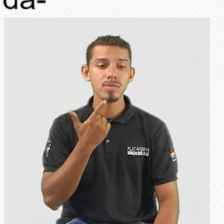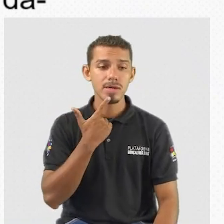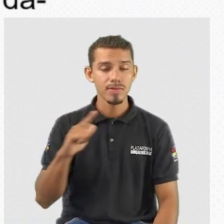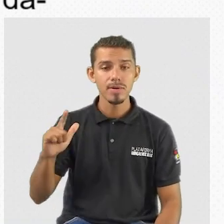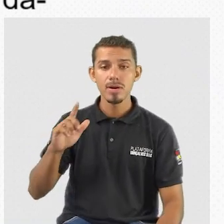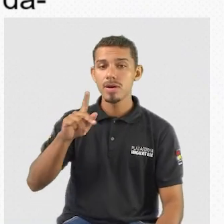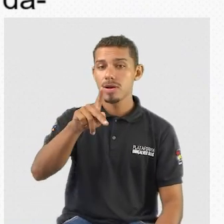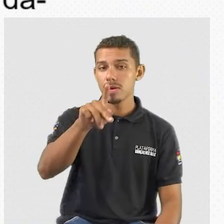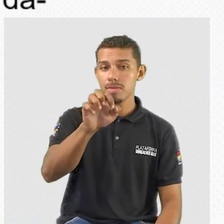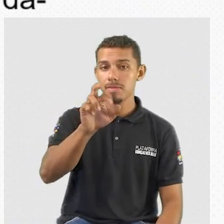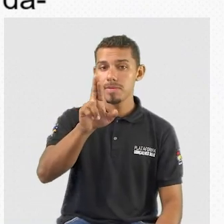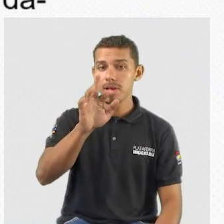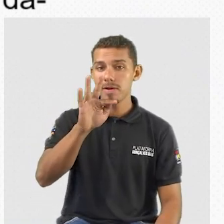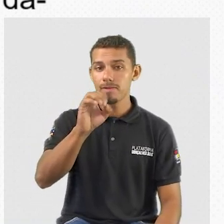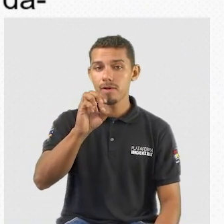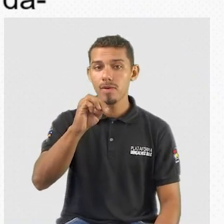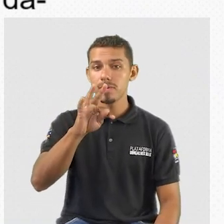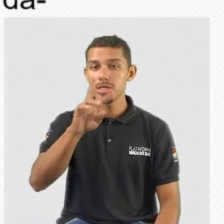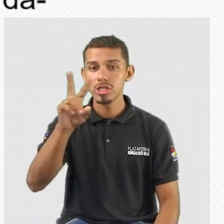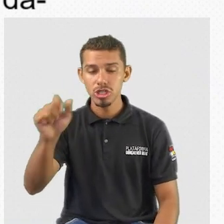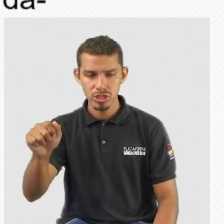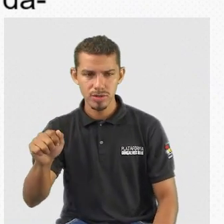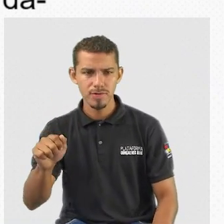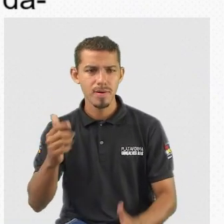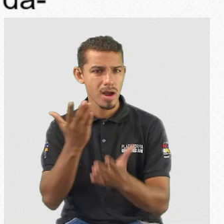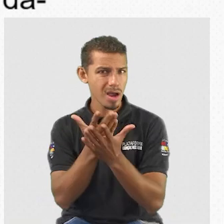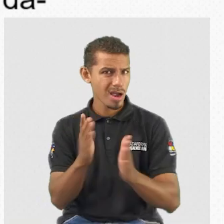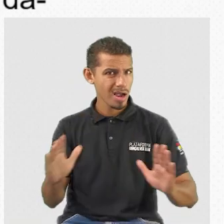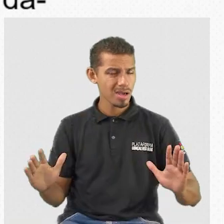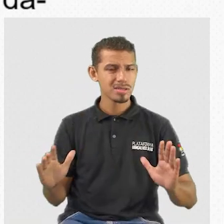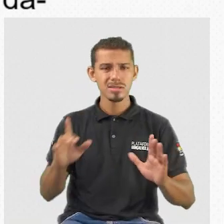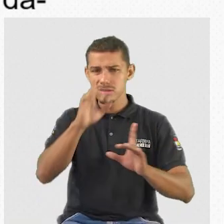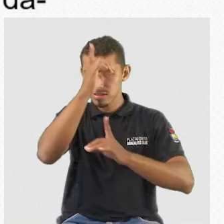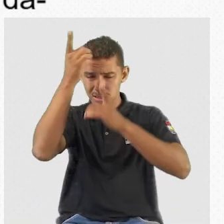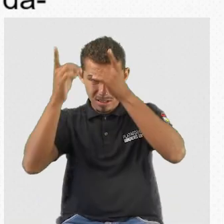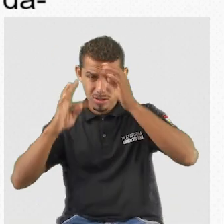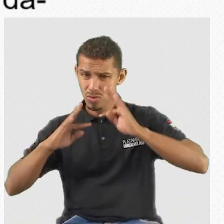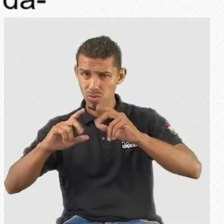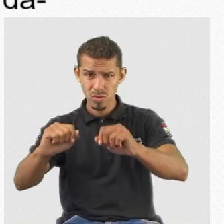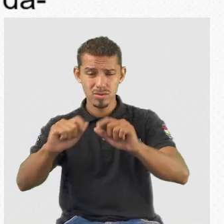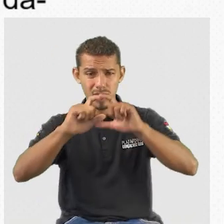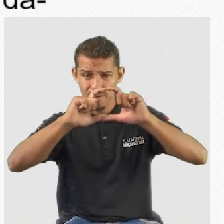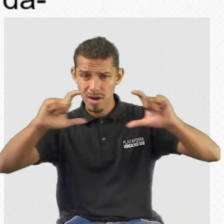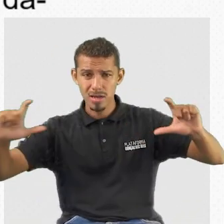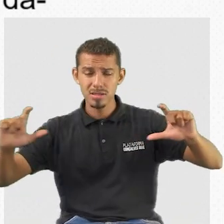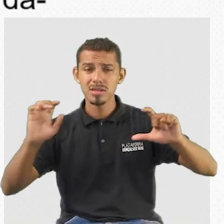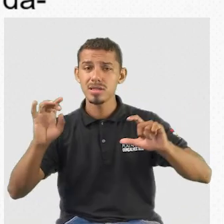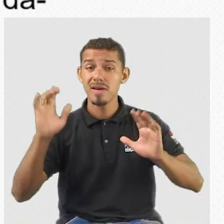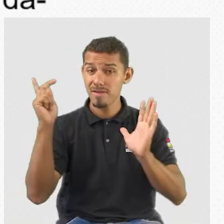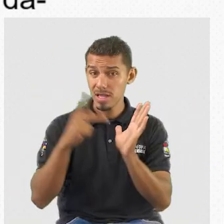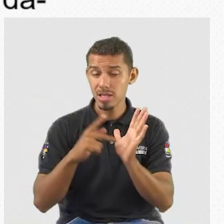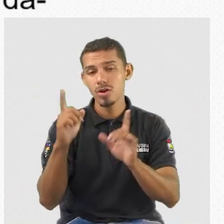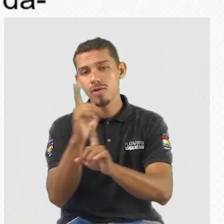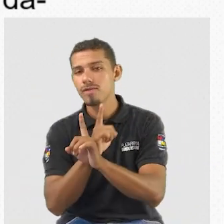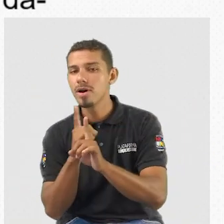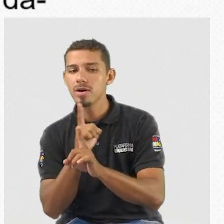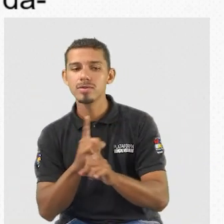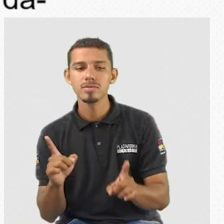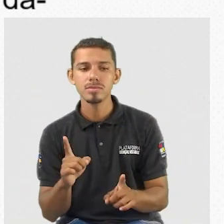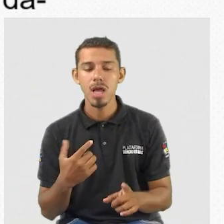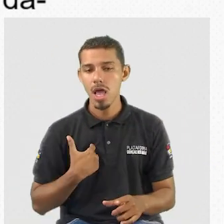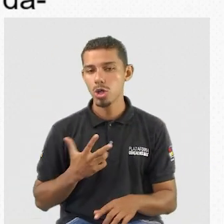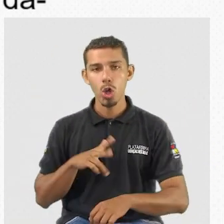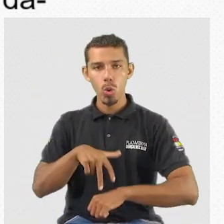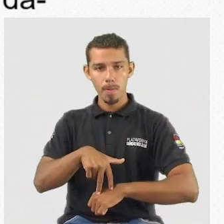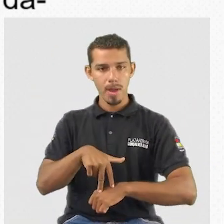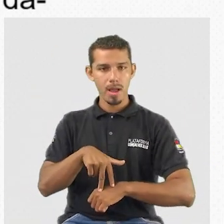linguagem performativa, né? Então ele rompe aí com essa ideia de que toda frase serve apenas para ser verdadeiro ou falso. Então, eu estou em